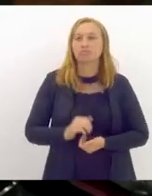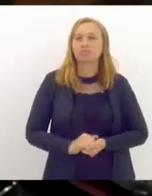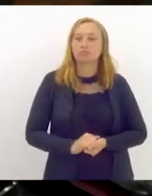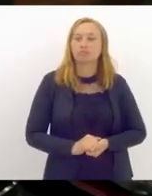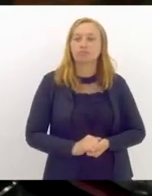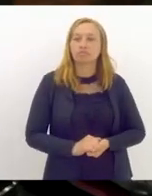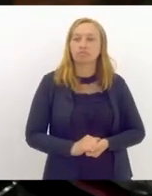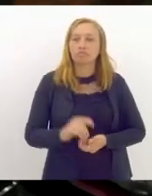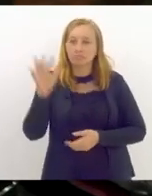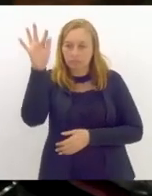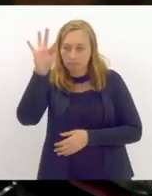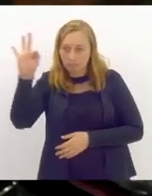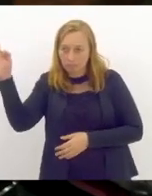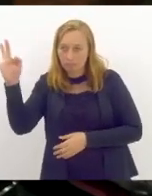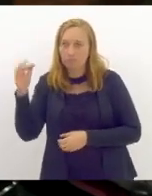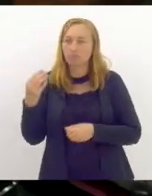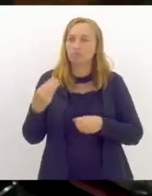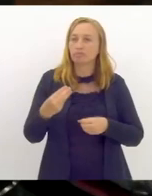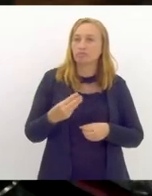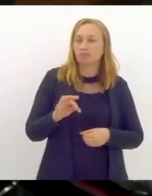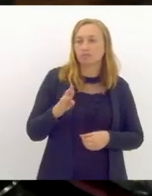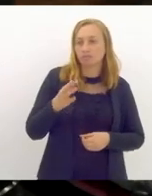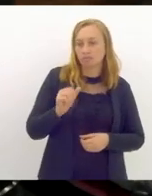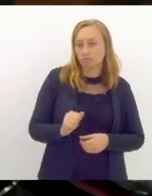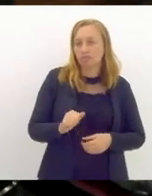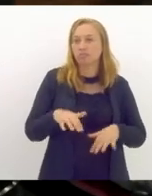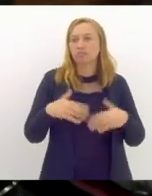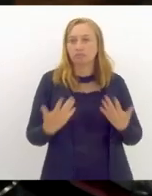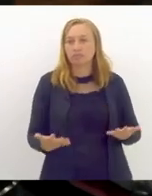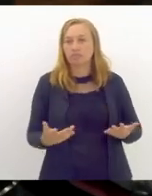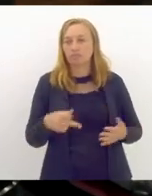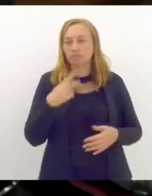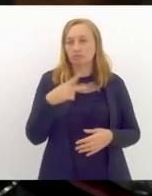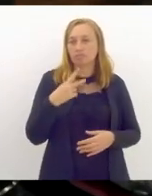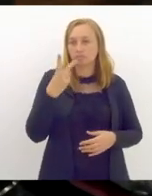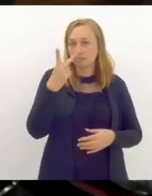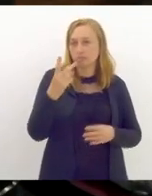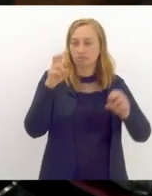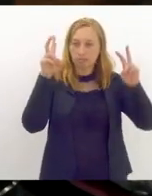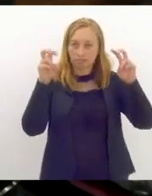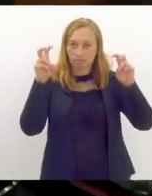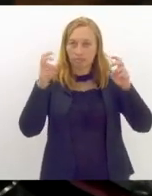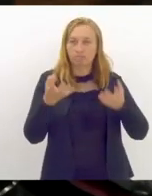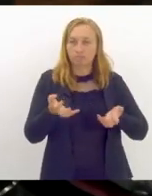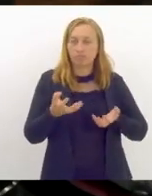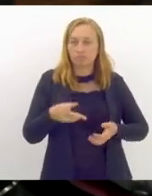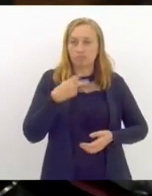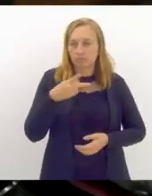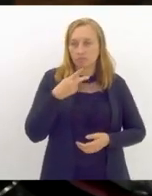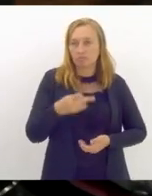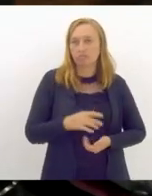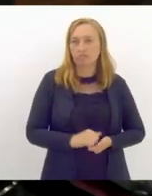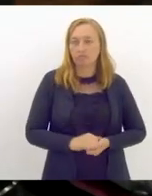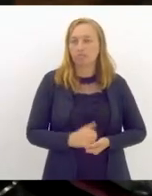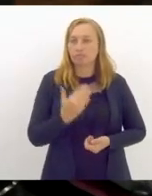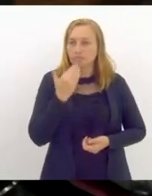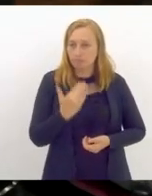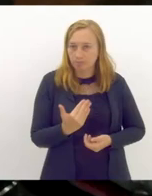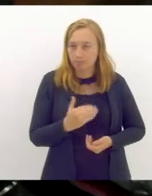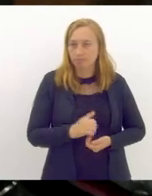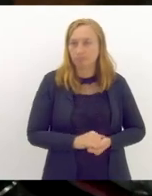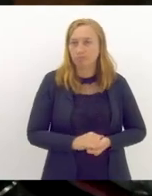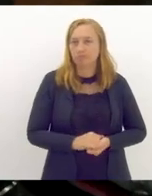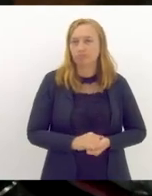Federativa Metropolitana então para tratar desses dois temas Eu quero primeiro dizer E aí eu peço